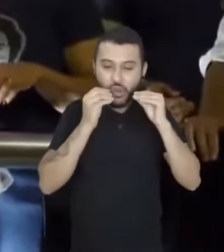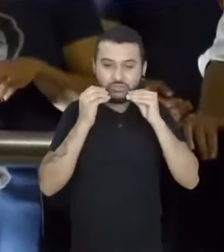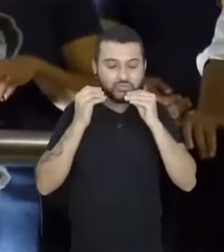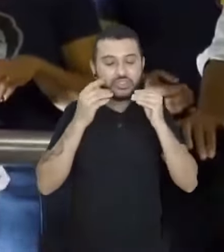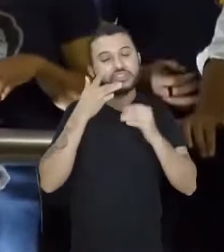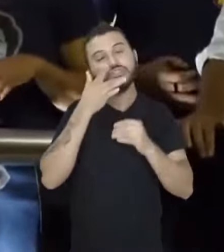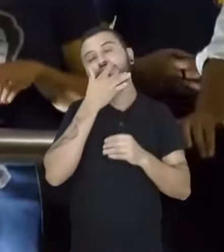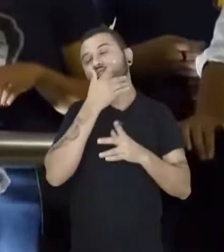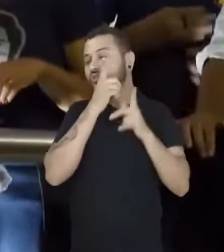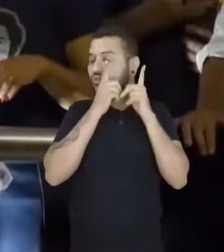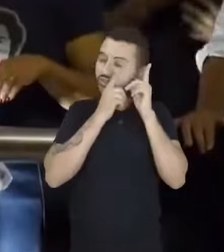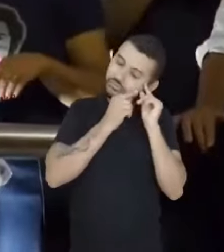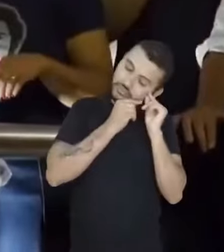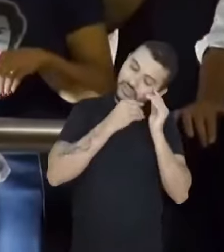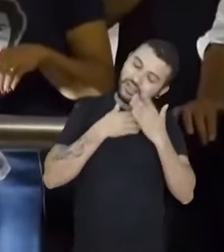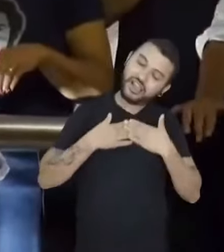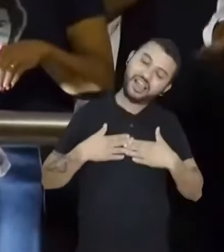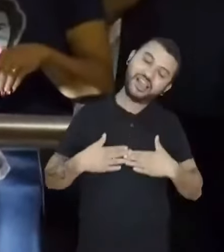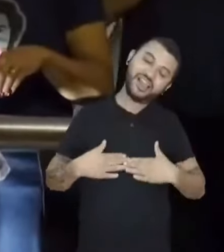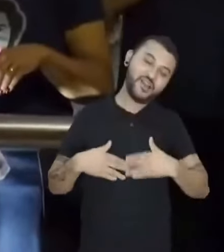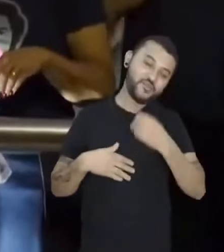dormir, ainda é muito melhor.